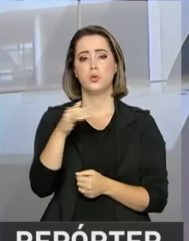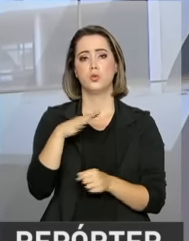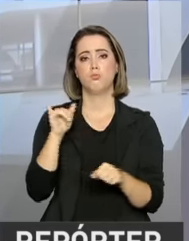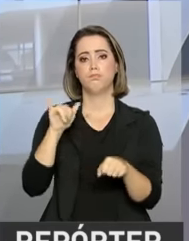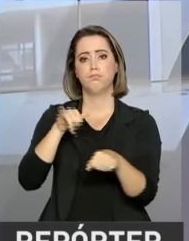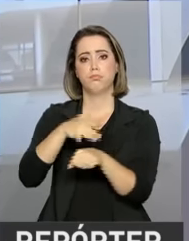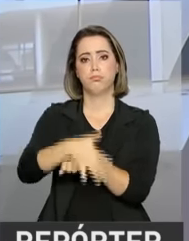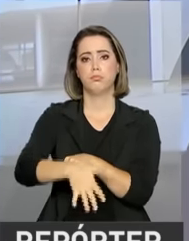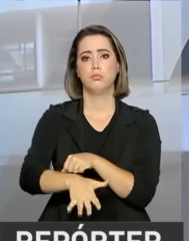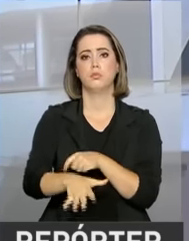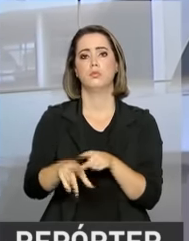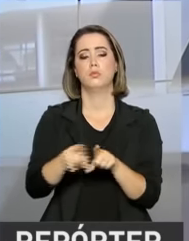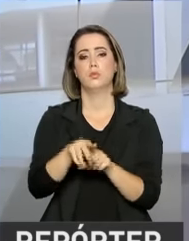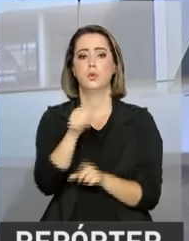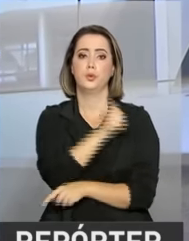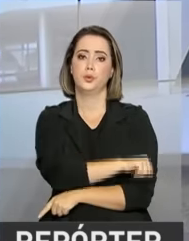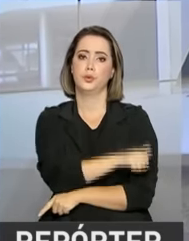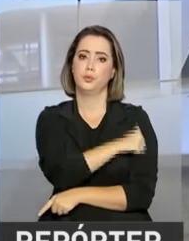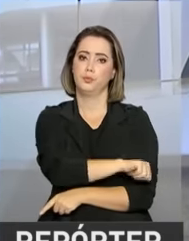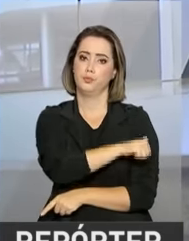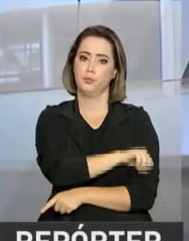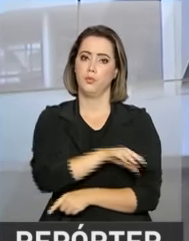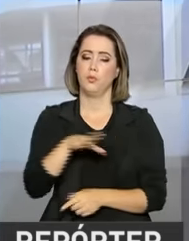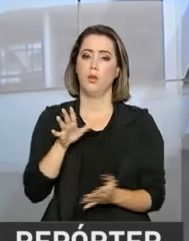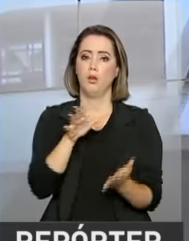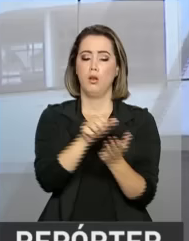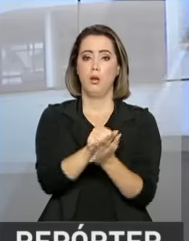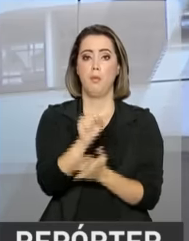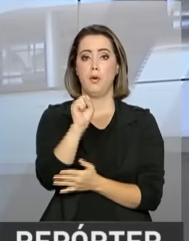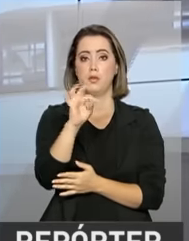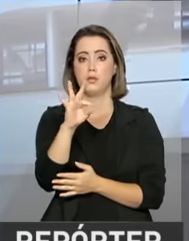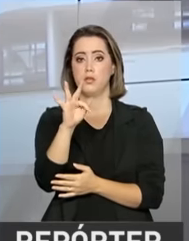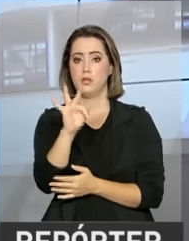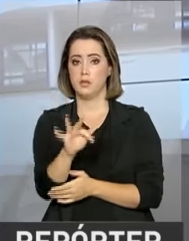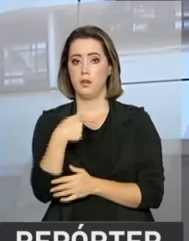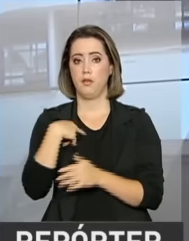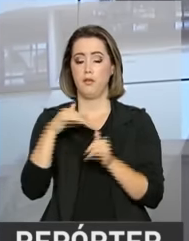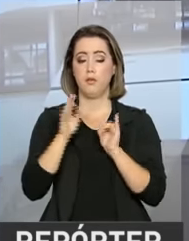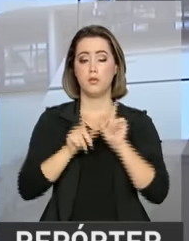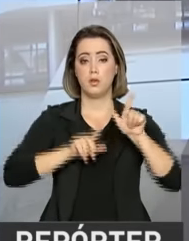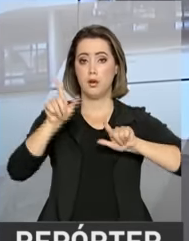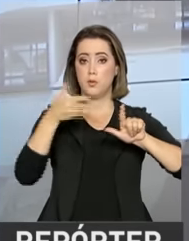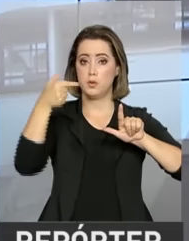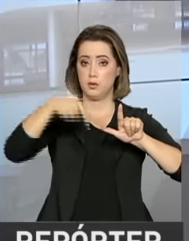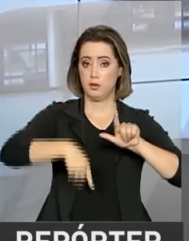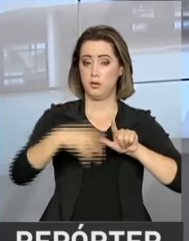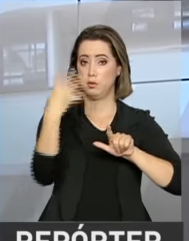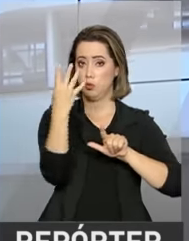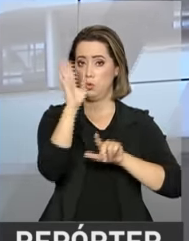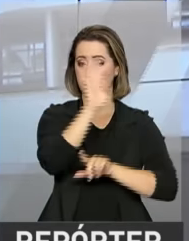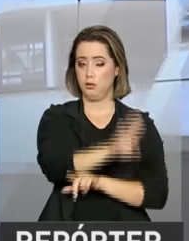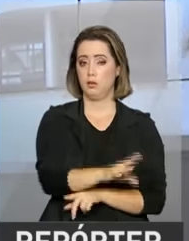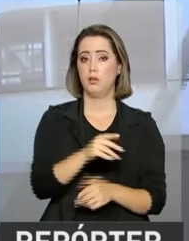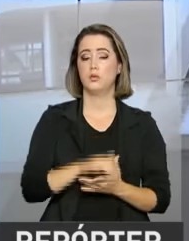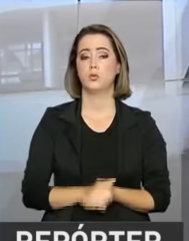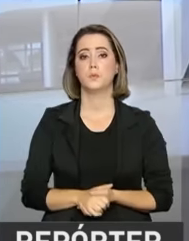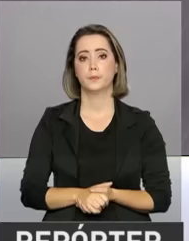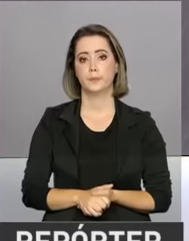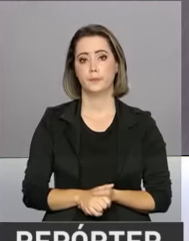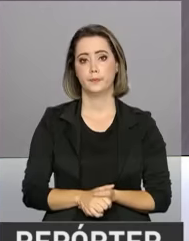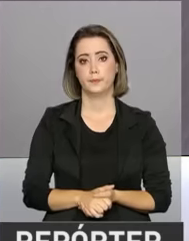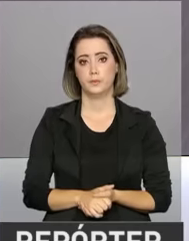litoral do Rio de Janeiro a posse no STF será transmitida ao vivo pela NBR a partir das 4 da